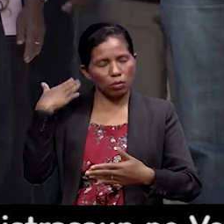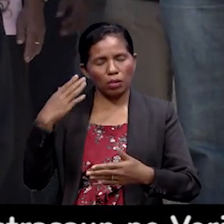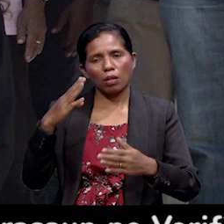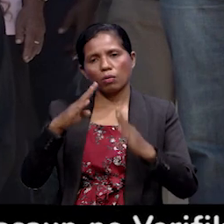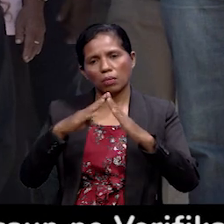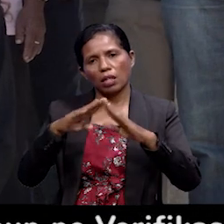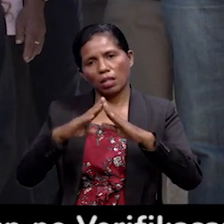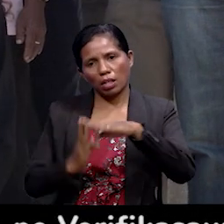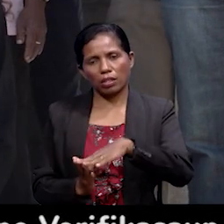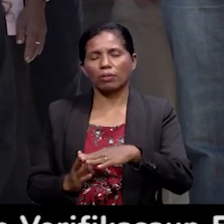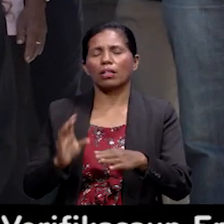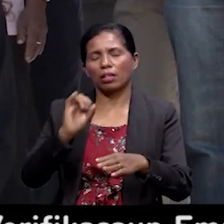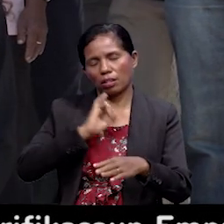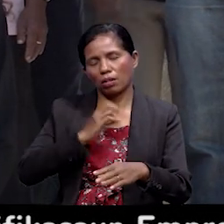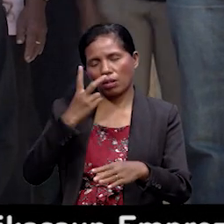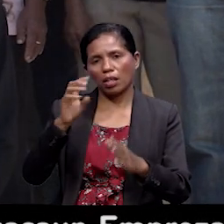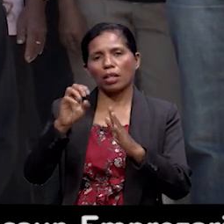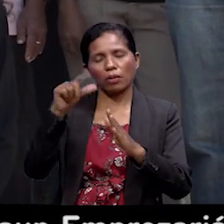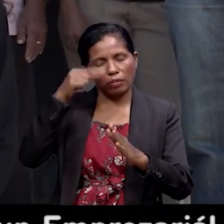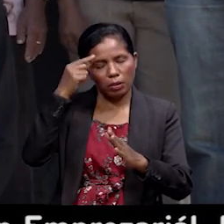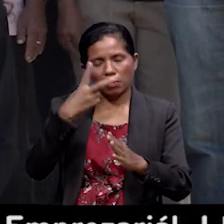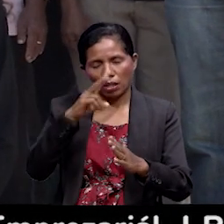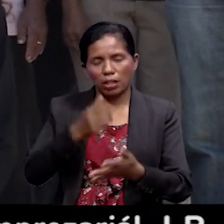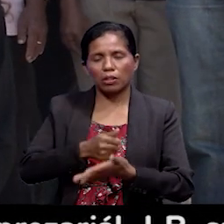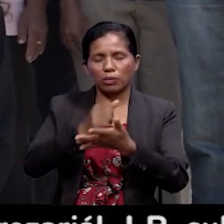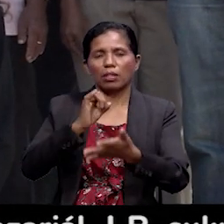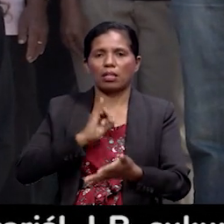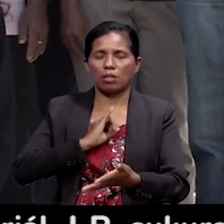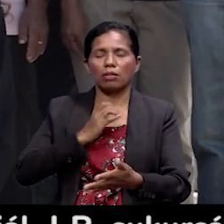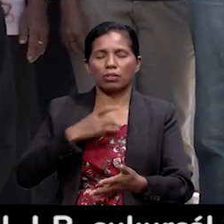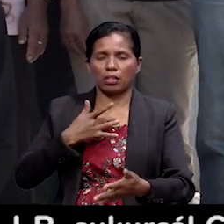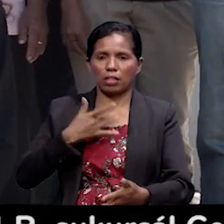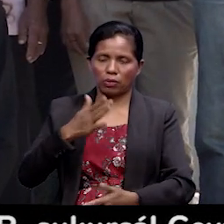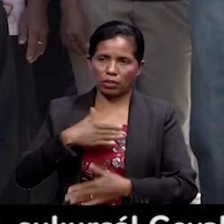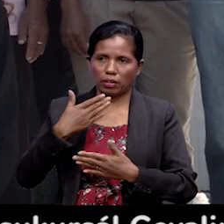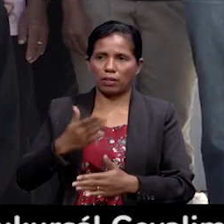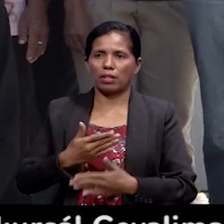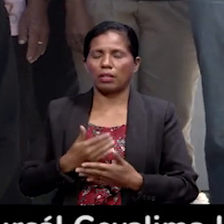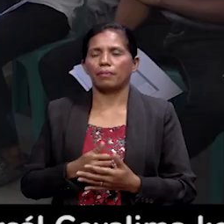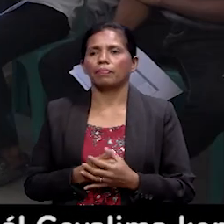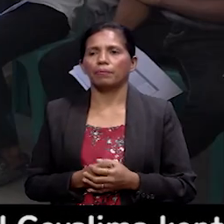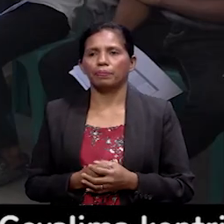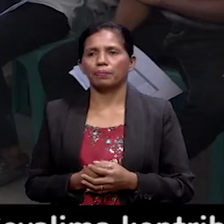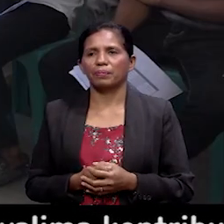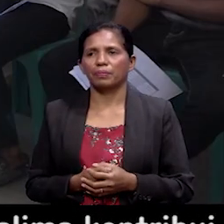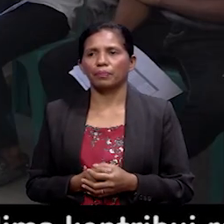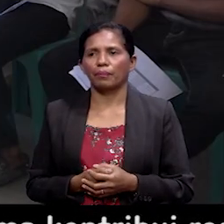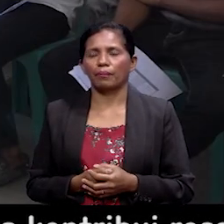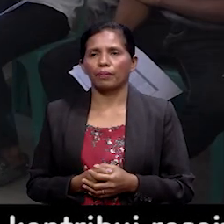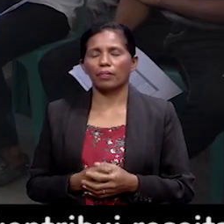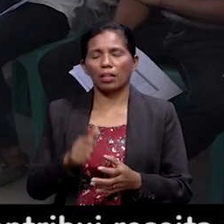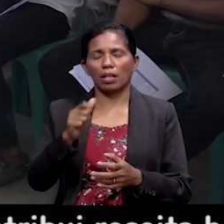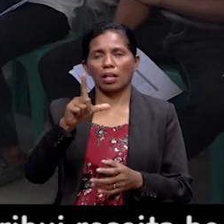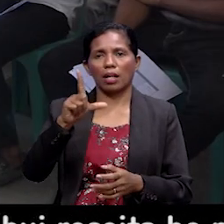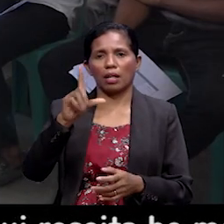baru umar dia atau hal mau istal mai hal umar dia kena abang baru hasil umar ni hasil kunci enti hat. Hela mesti hela kunci enti. Albanu